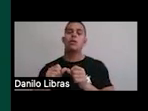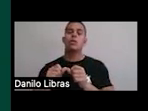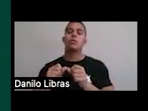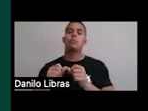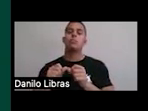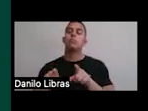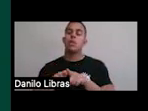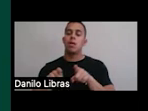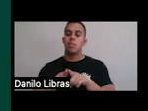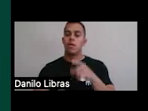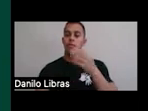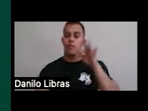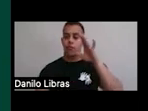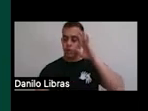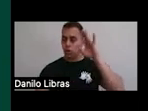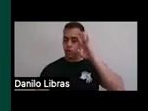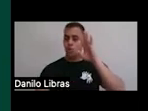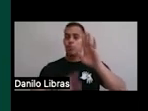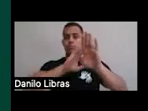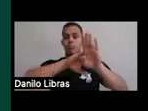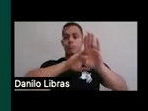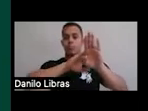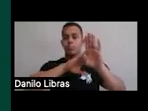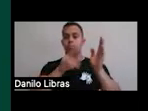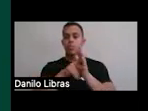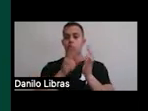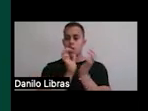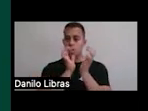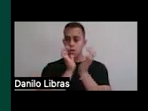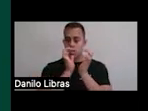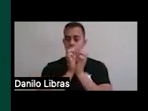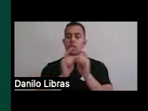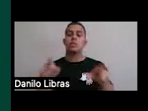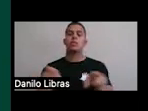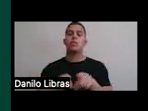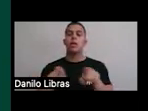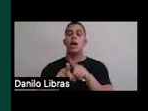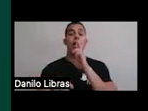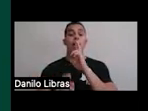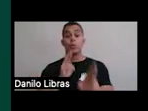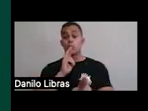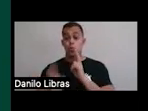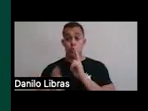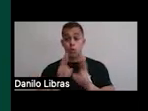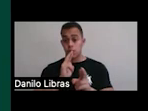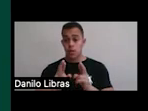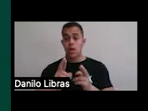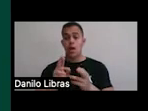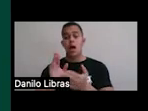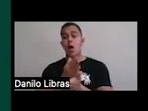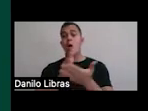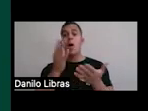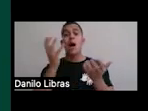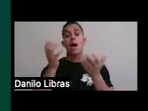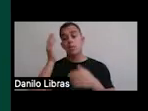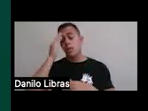atrás da equipe, mais dos resultados científicos que a gente tem. Se alguém quer saber mais sobre os